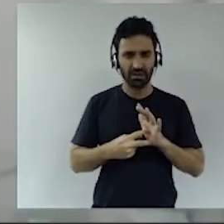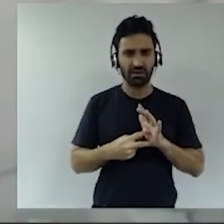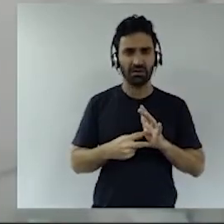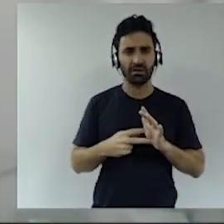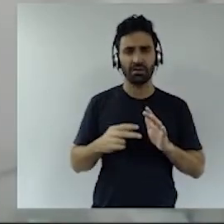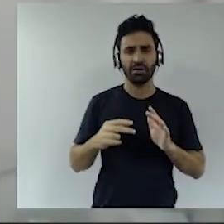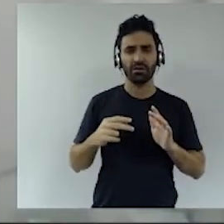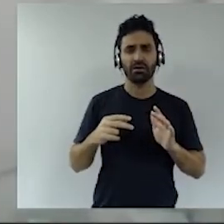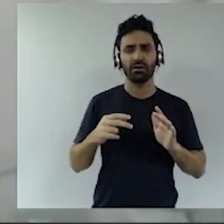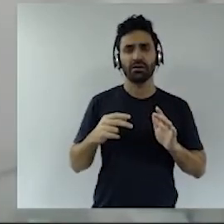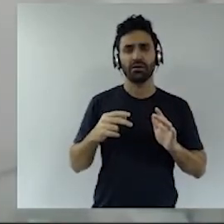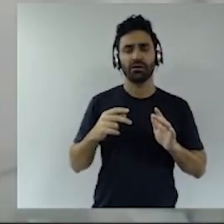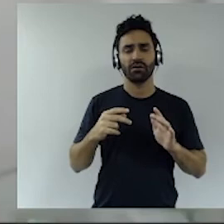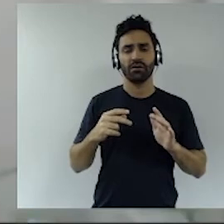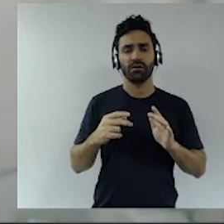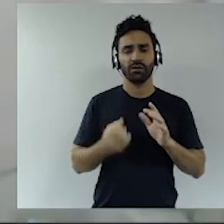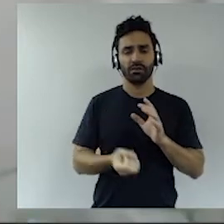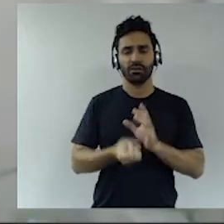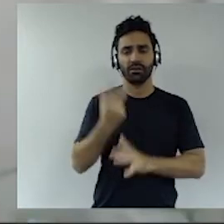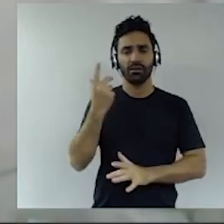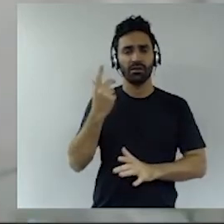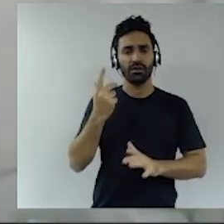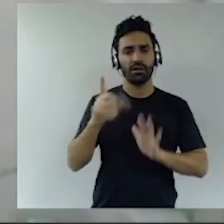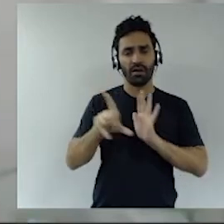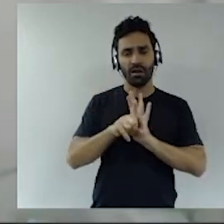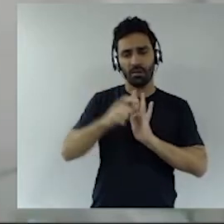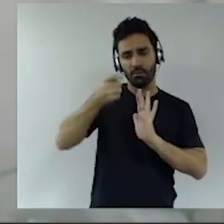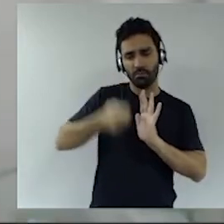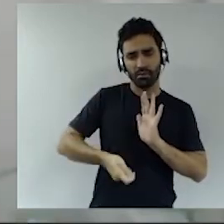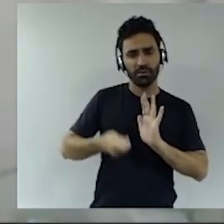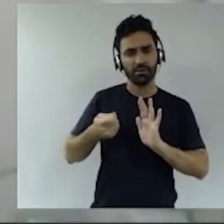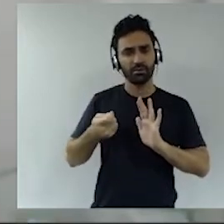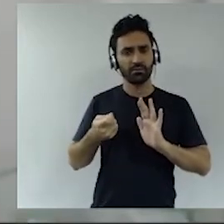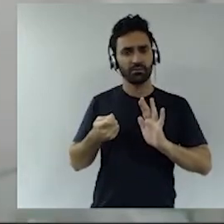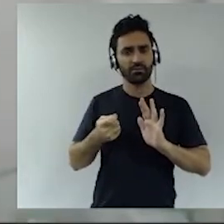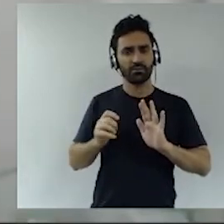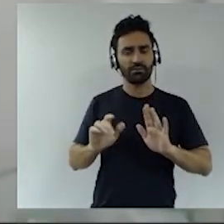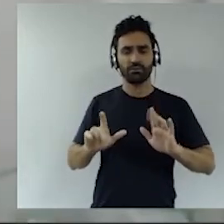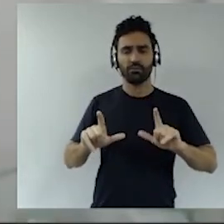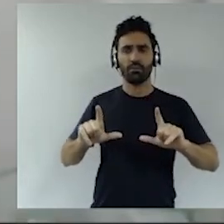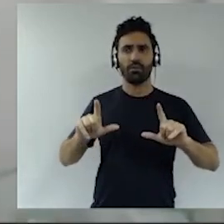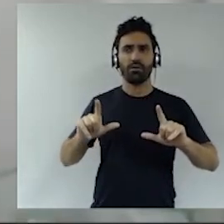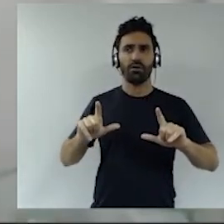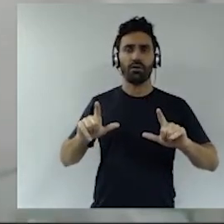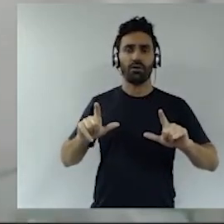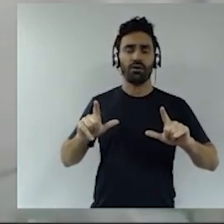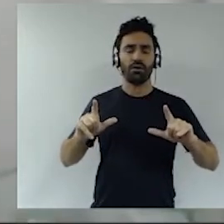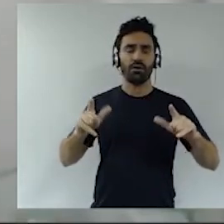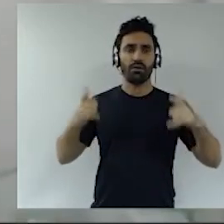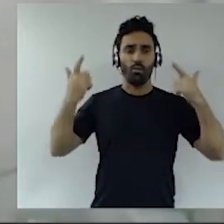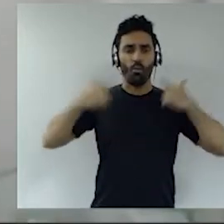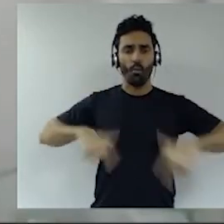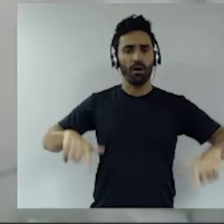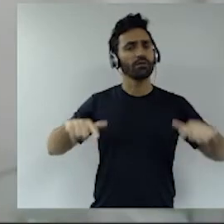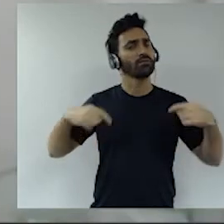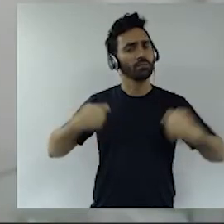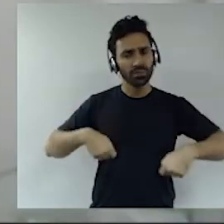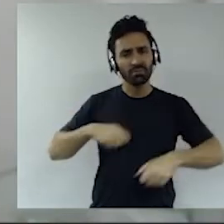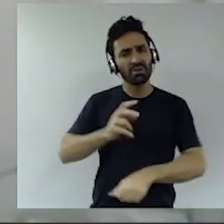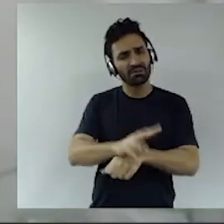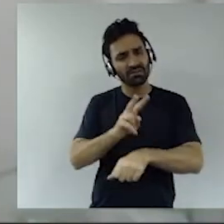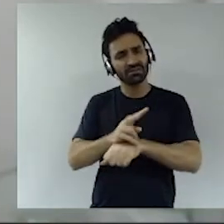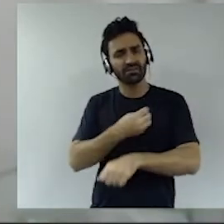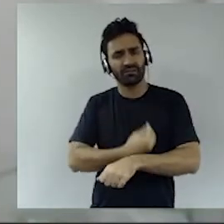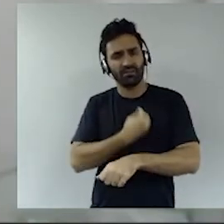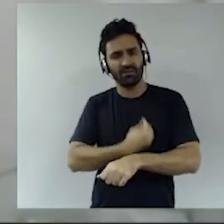administrativo sancionador não possa se fazer presente em benefício da vida, em benefício